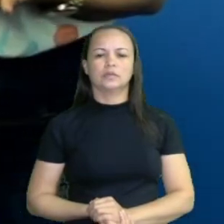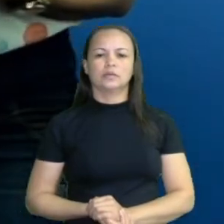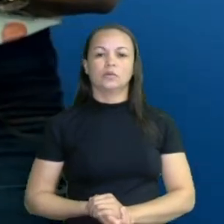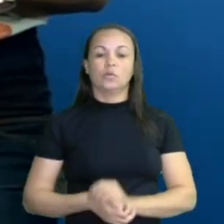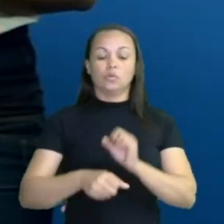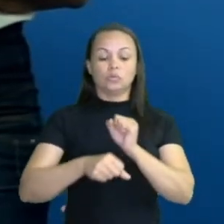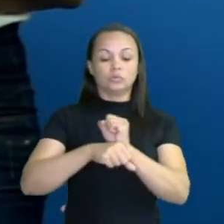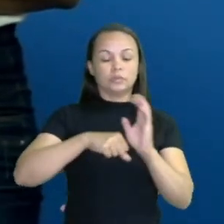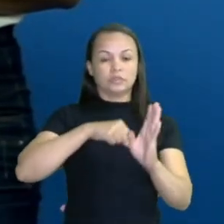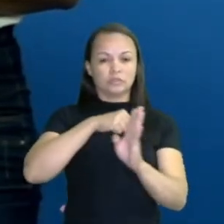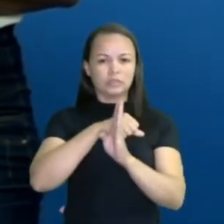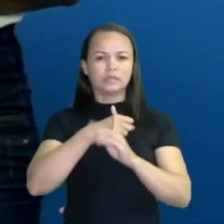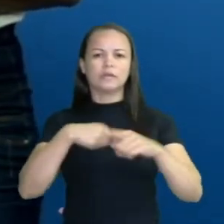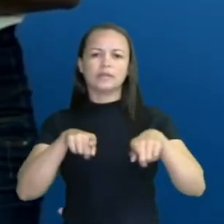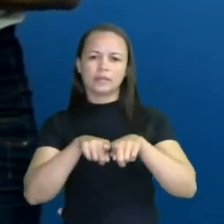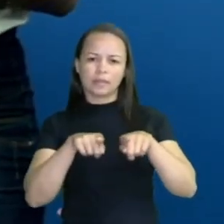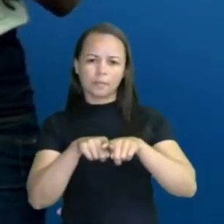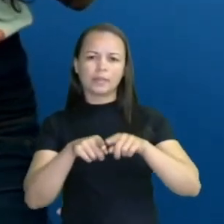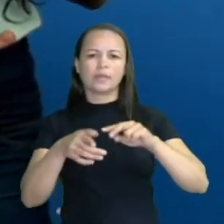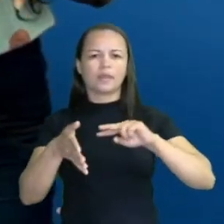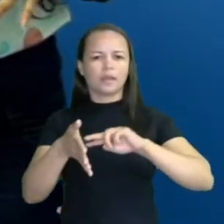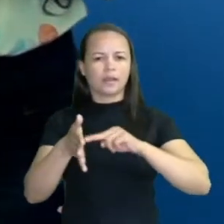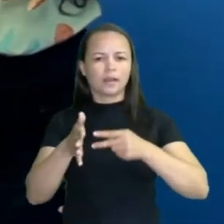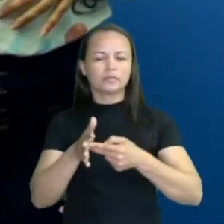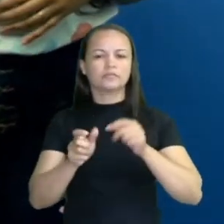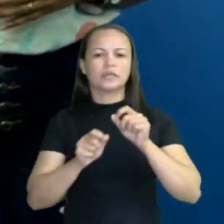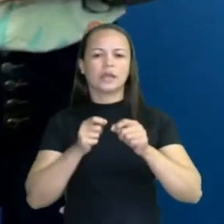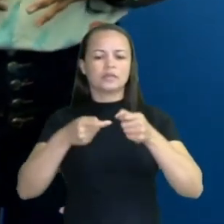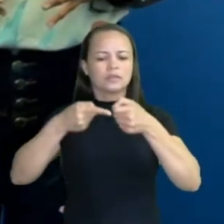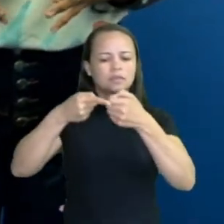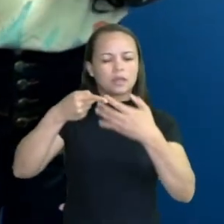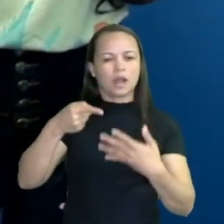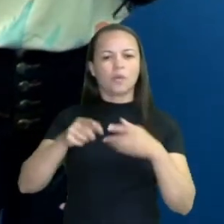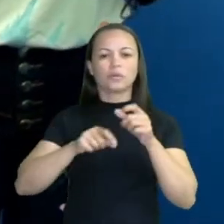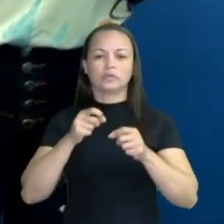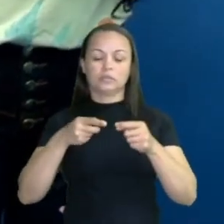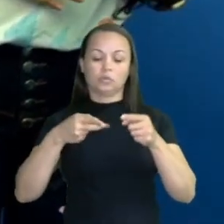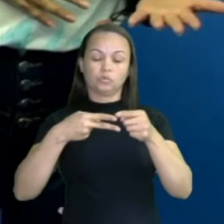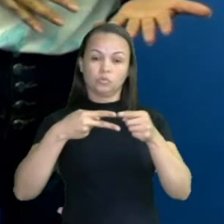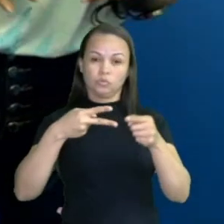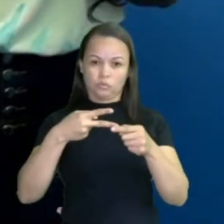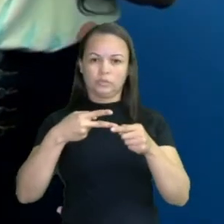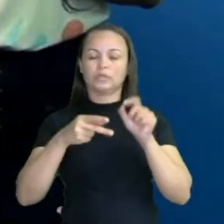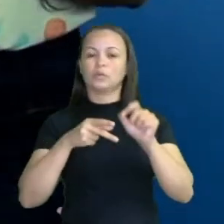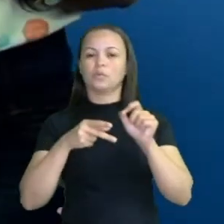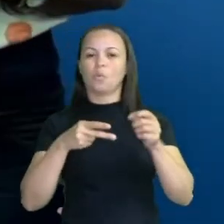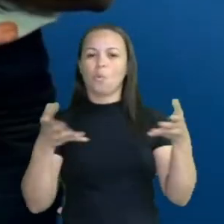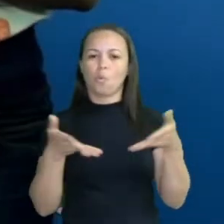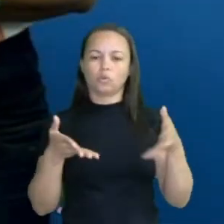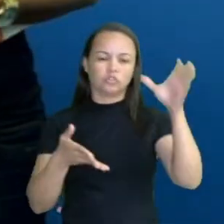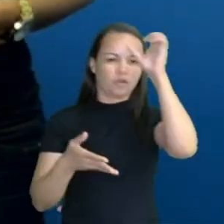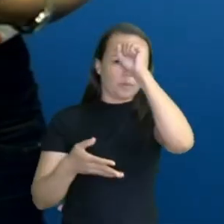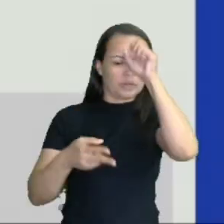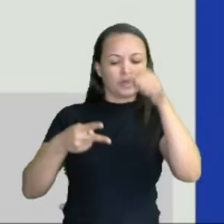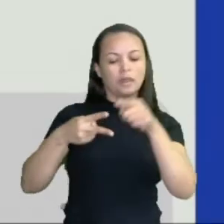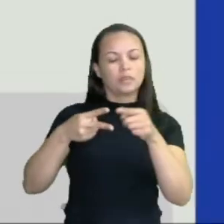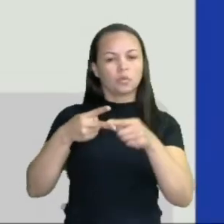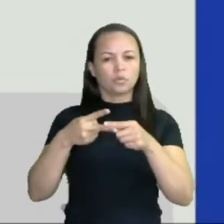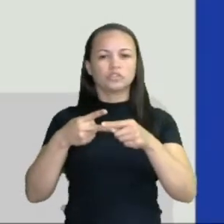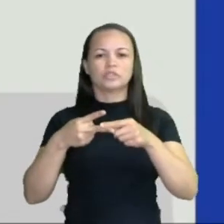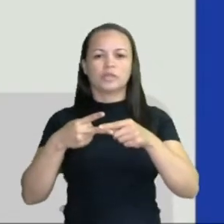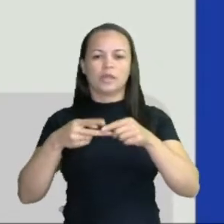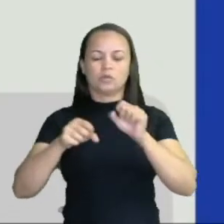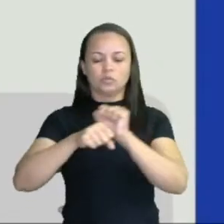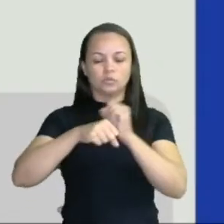eles possuem também classificações. Hoje nós vamos aprender duas, que é o substantivo comum e o substantivo próprio, que é o título